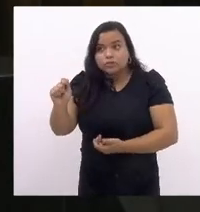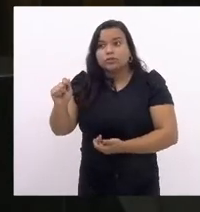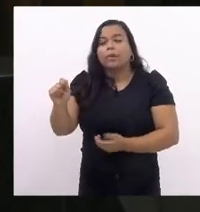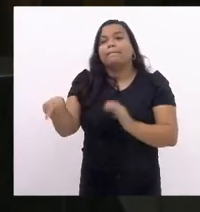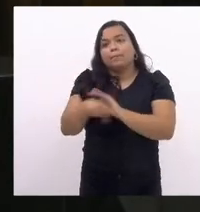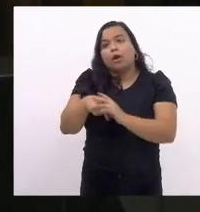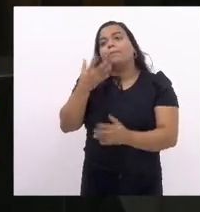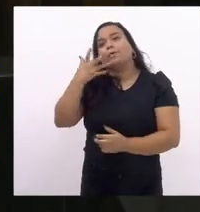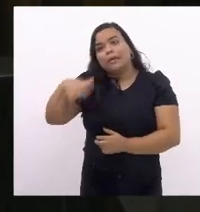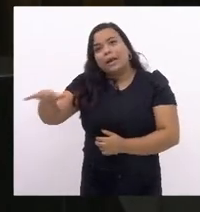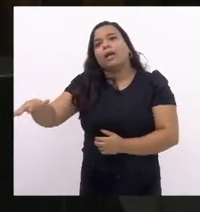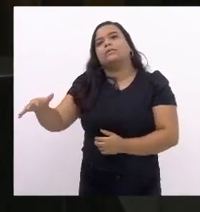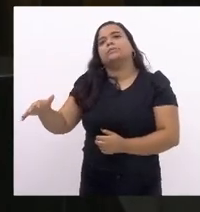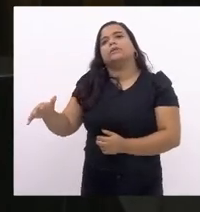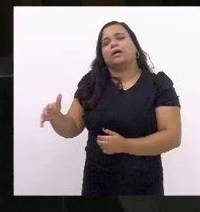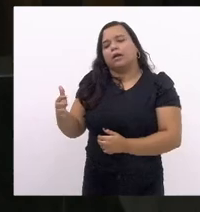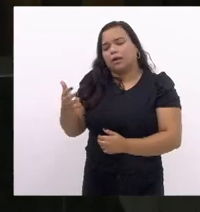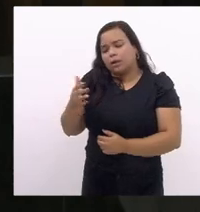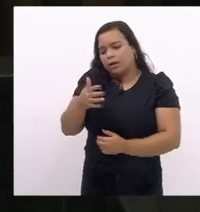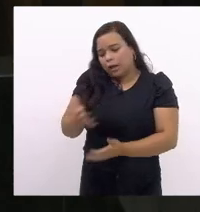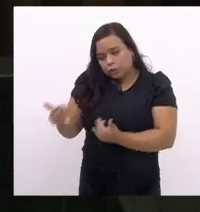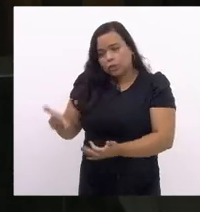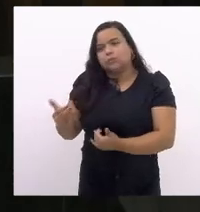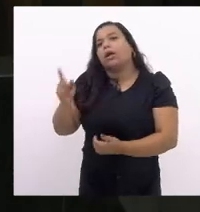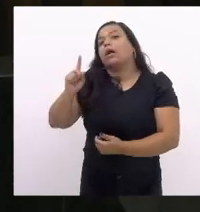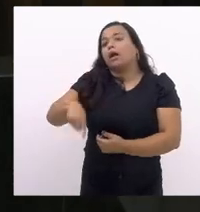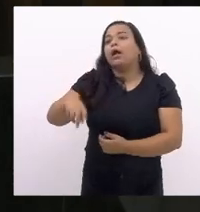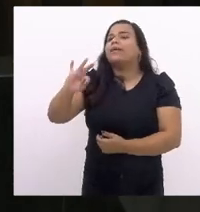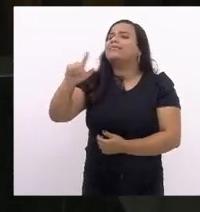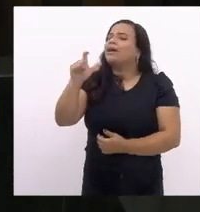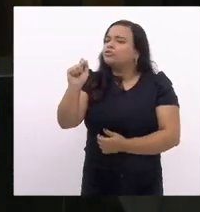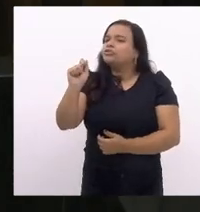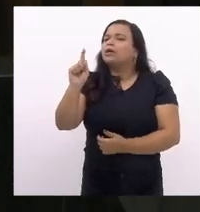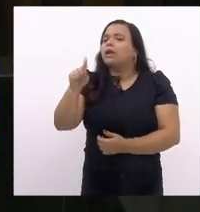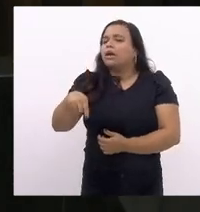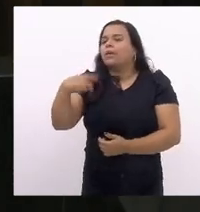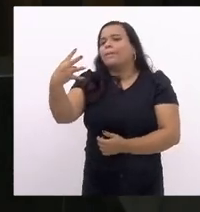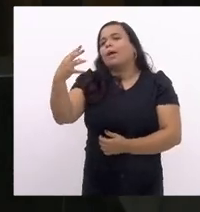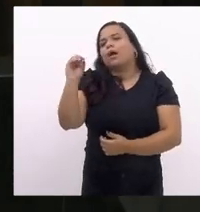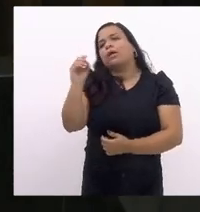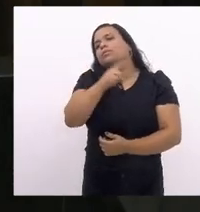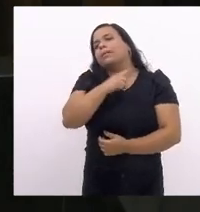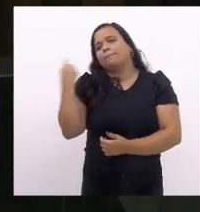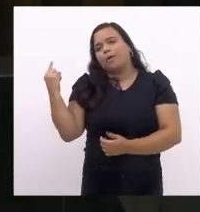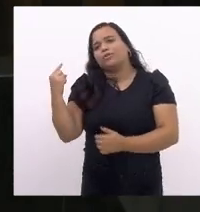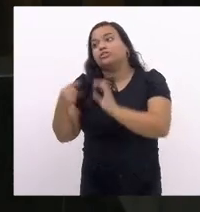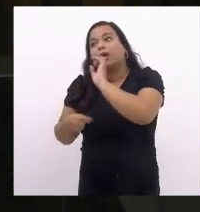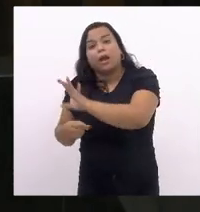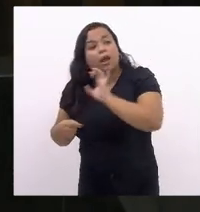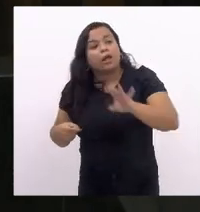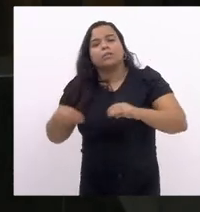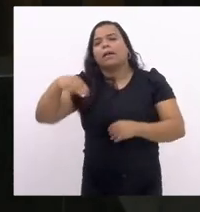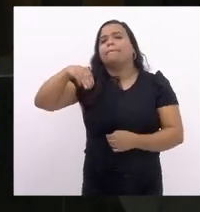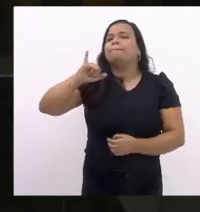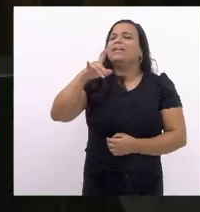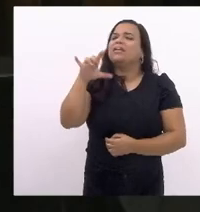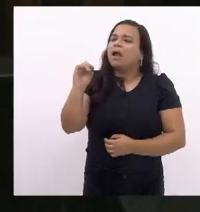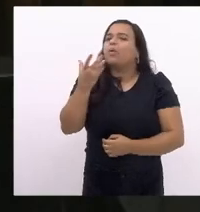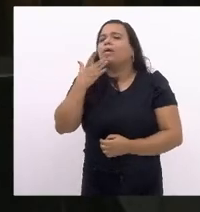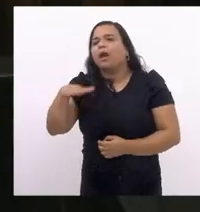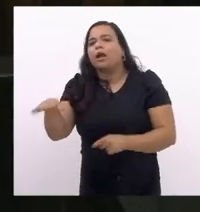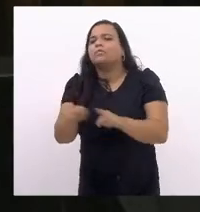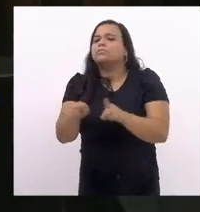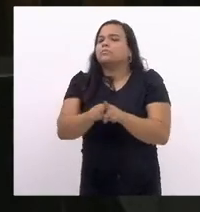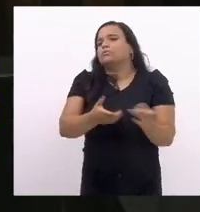Brasil chega a 40. 40 mortes para cada milhão de crianças e adolescentes. Nos